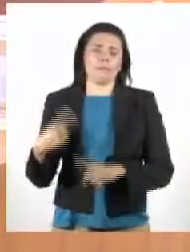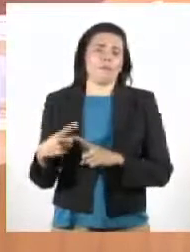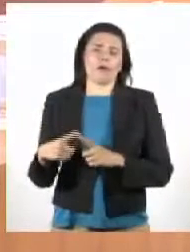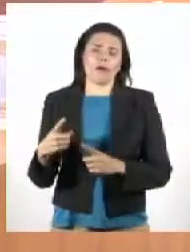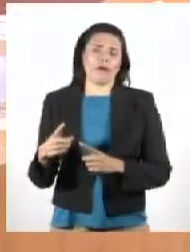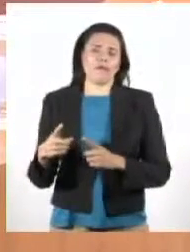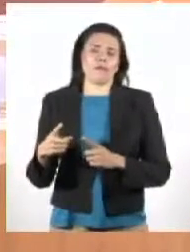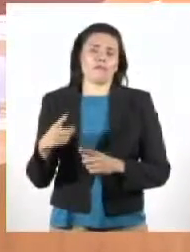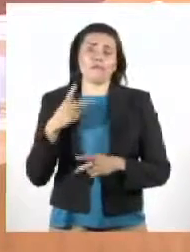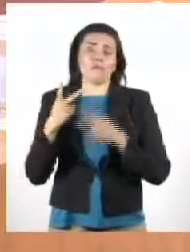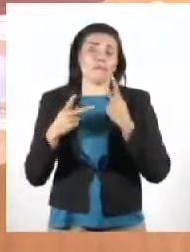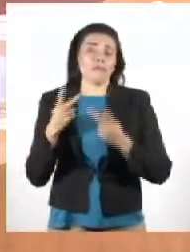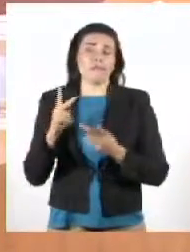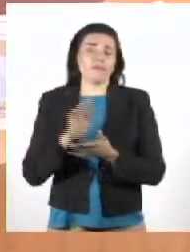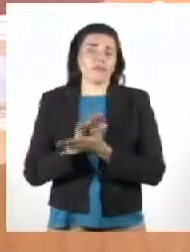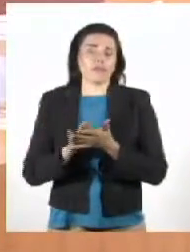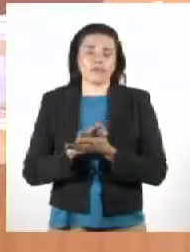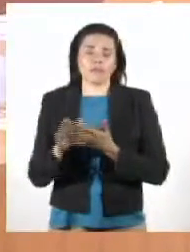Eu,